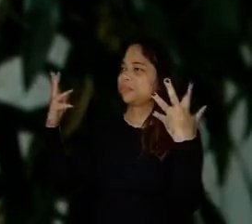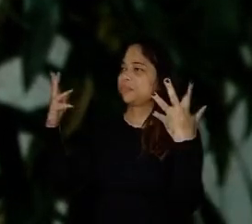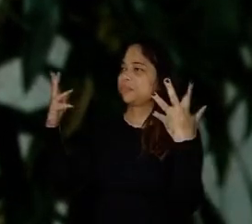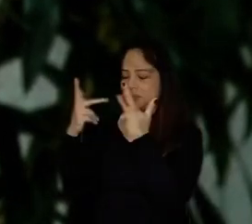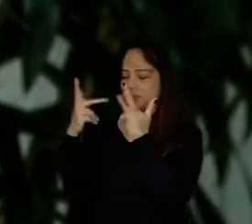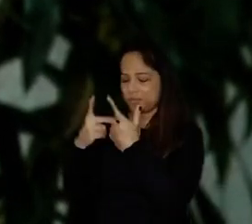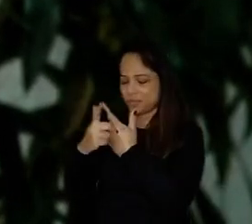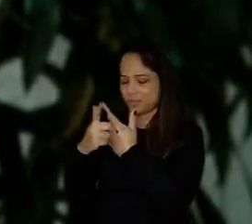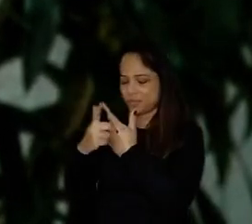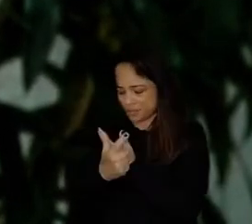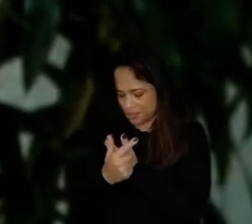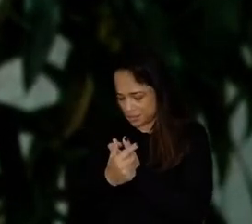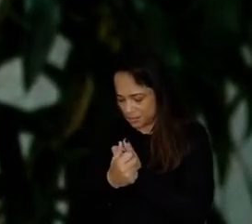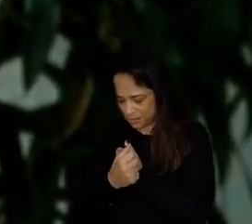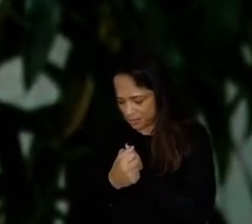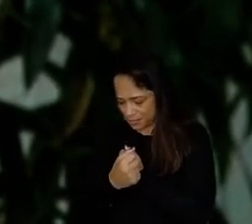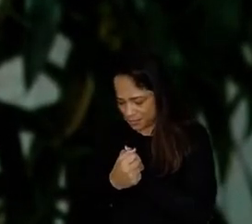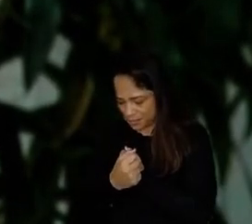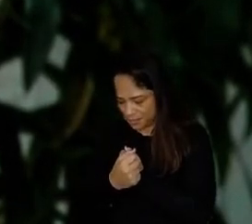Tão